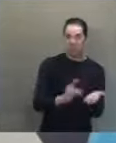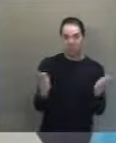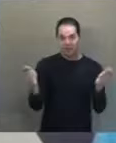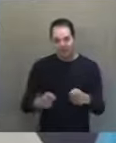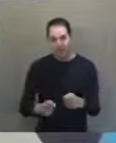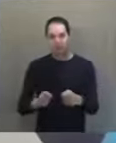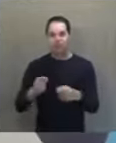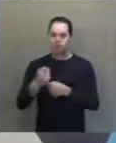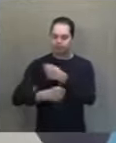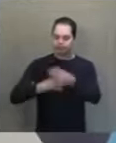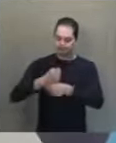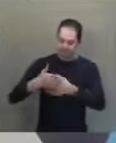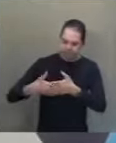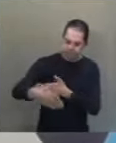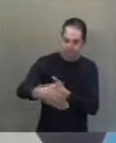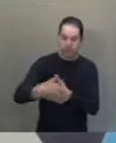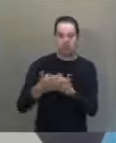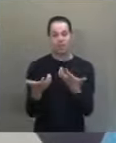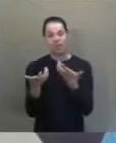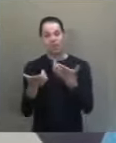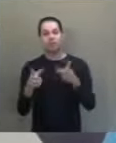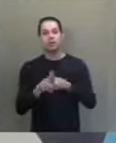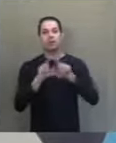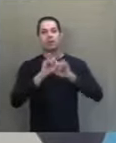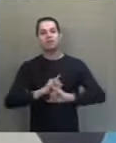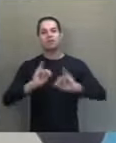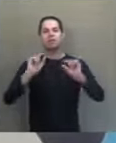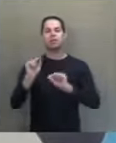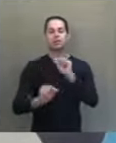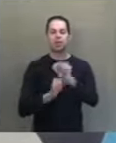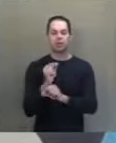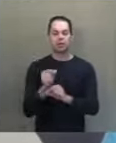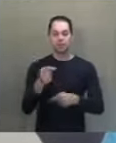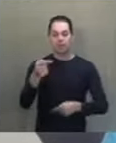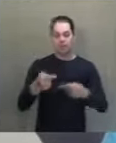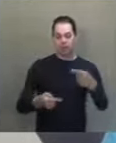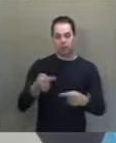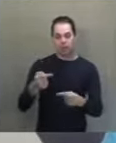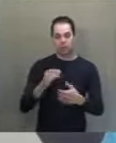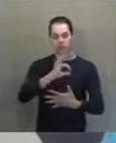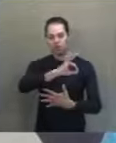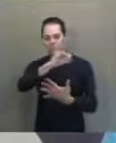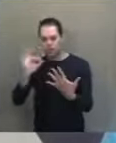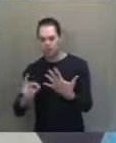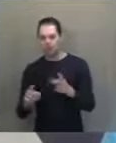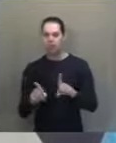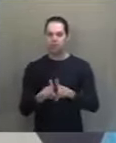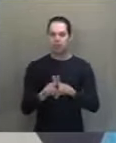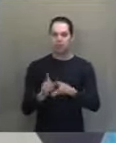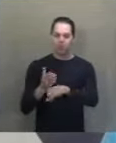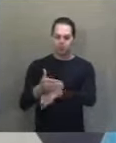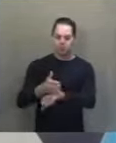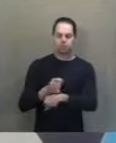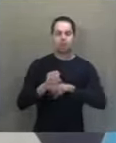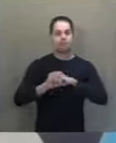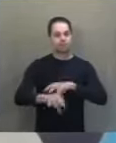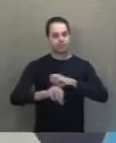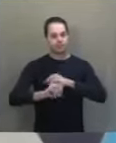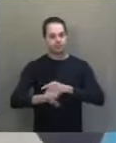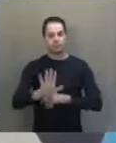nos próximos anos. Gostaria de dizer que ampliamos a política de cotas e o acesso à educação.